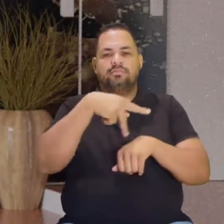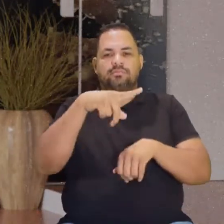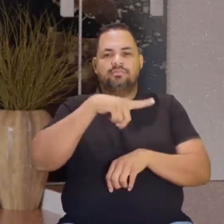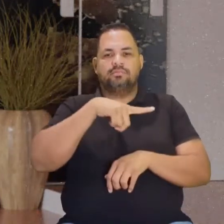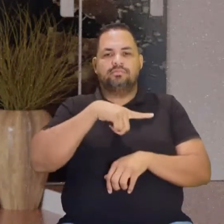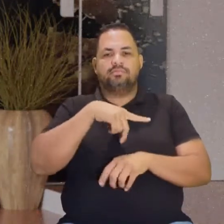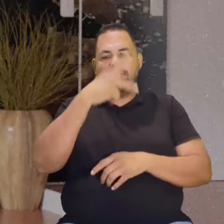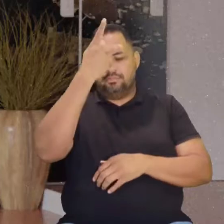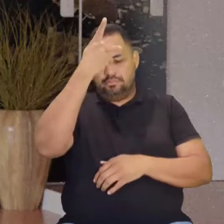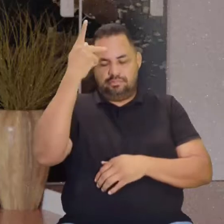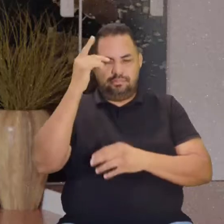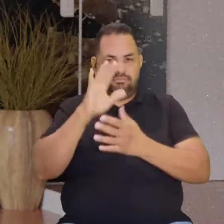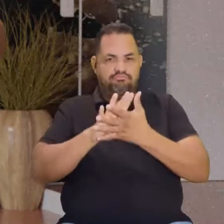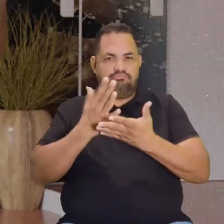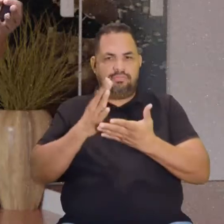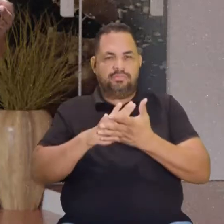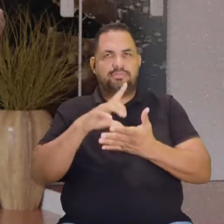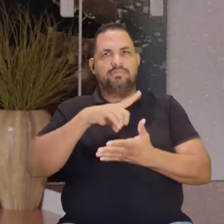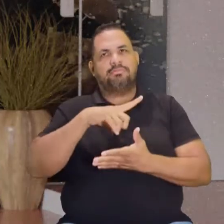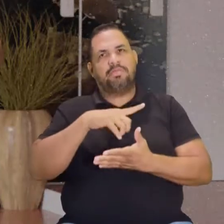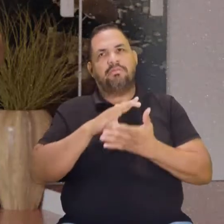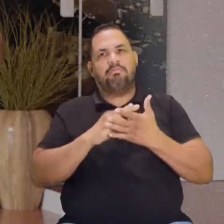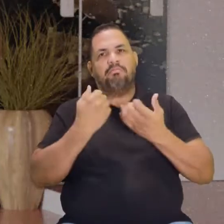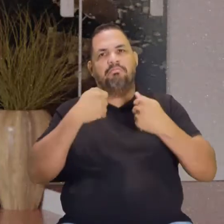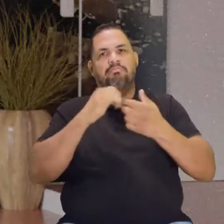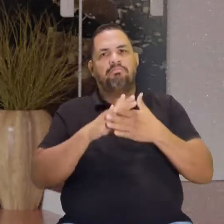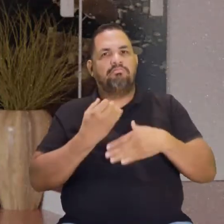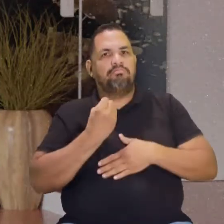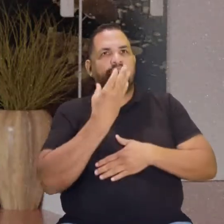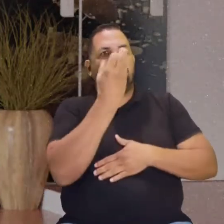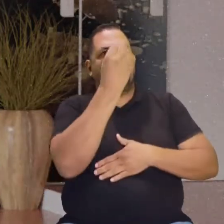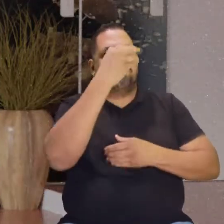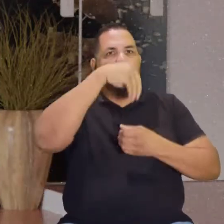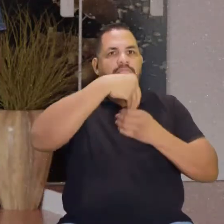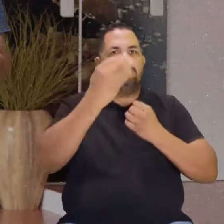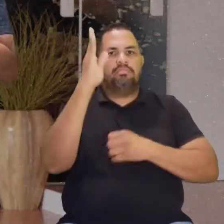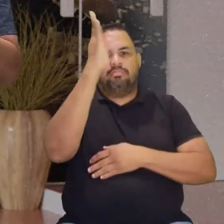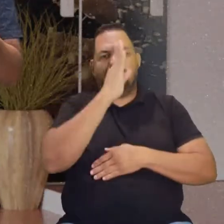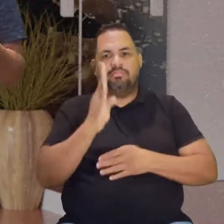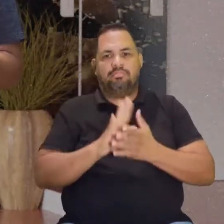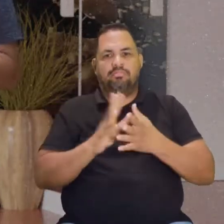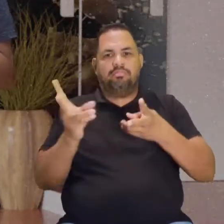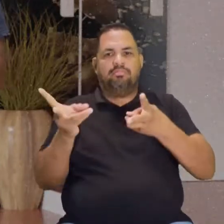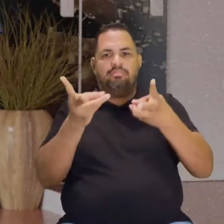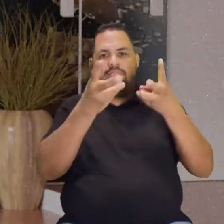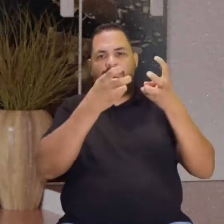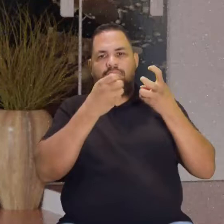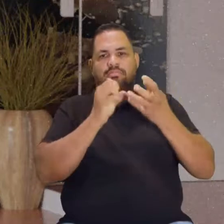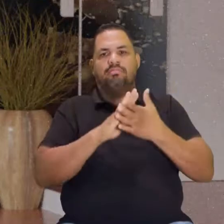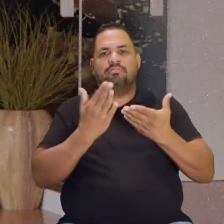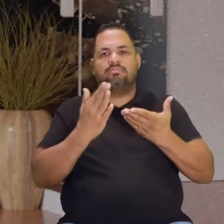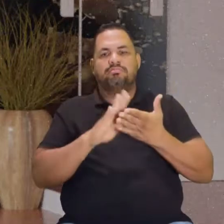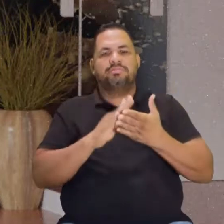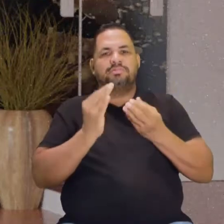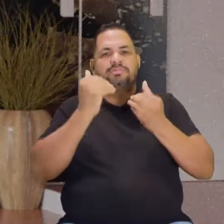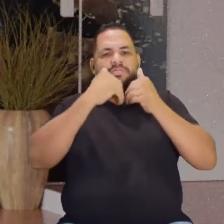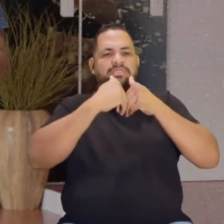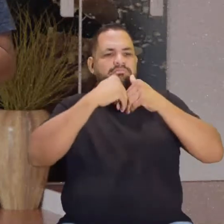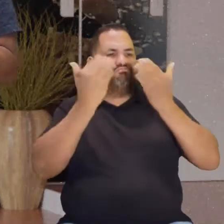tinham chance, condição de viajar fora do Brasil, perceberam logo que o Brasil estava em